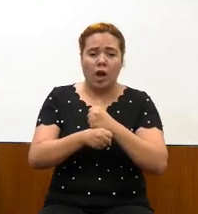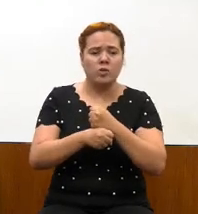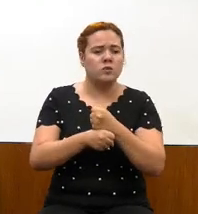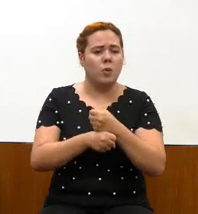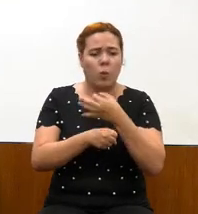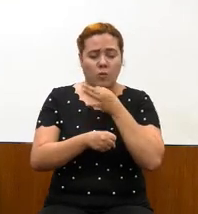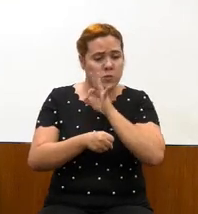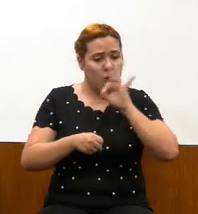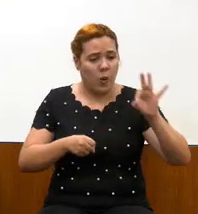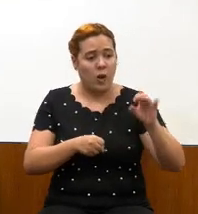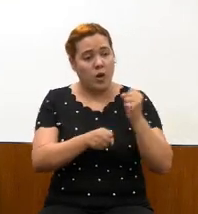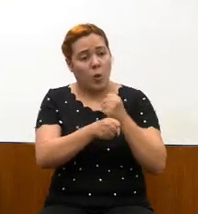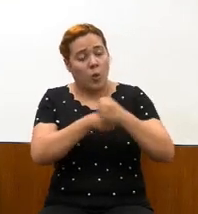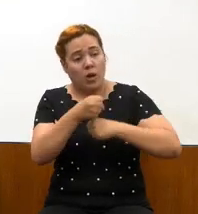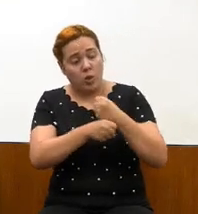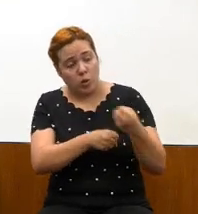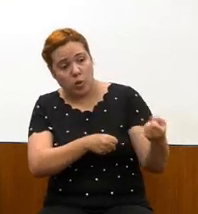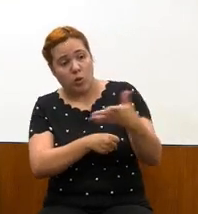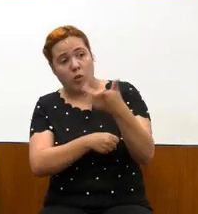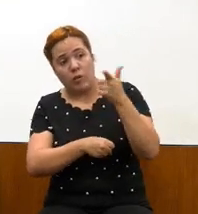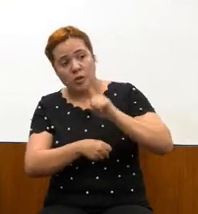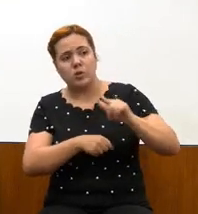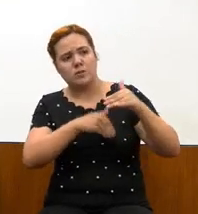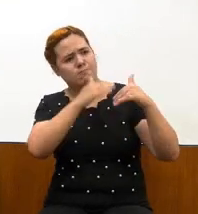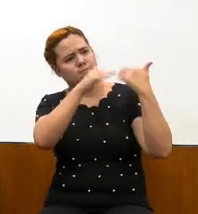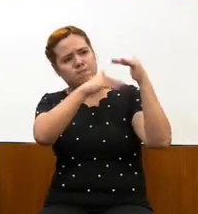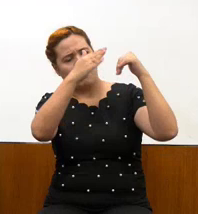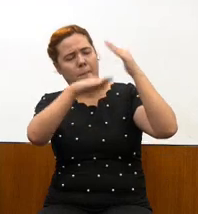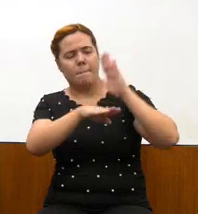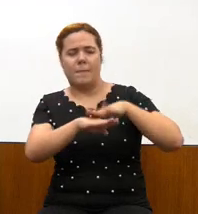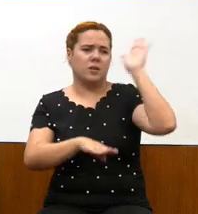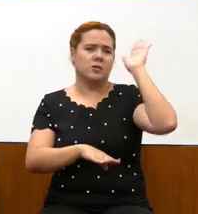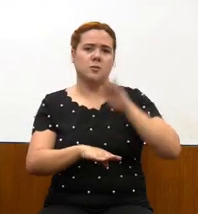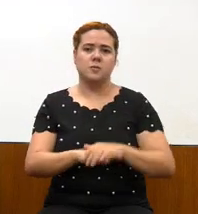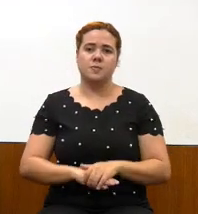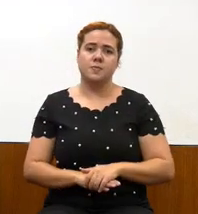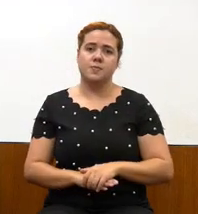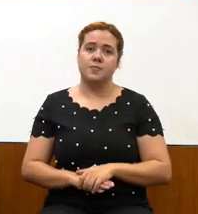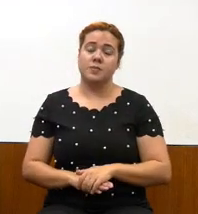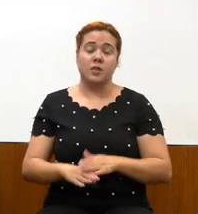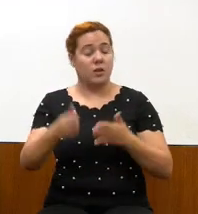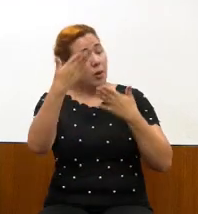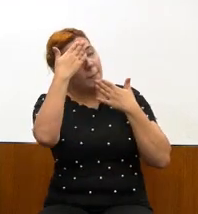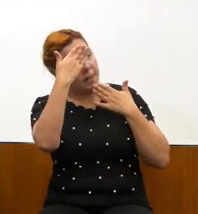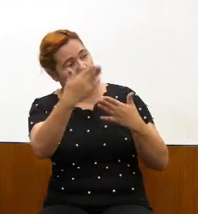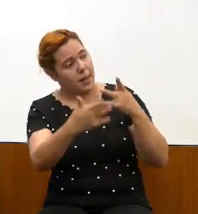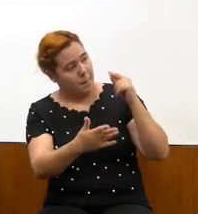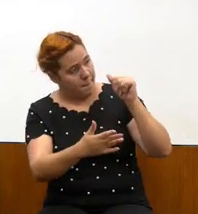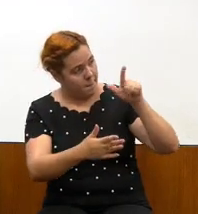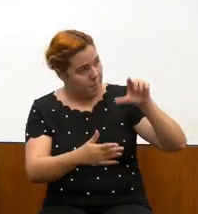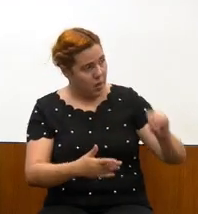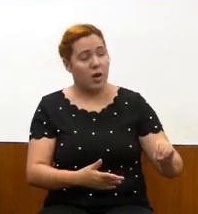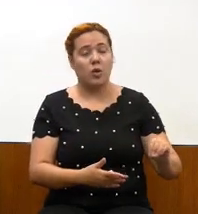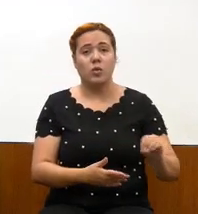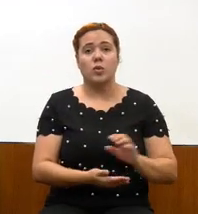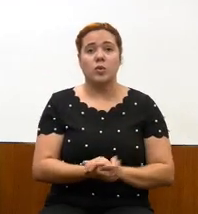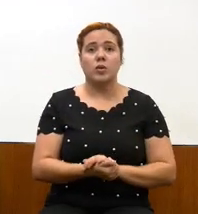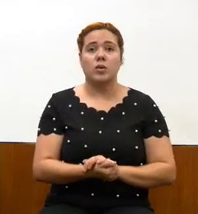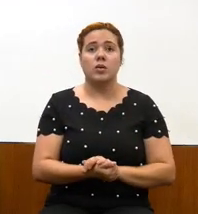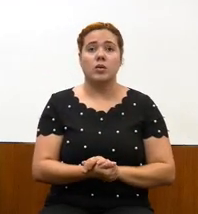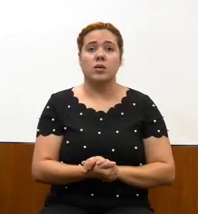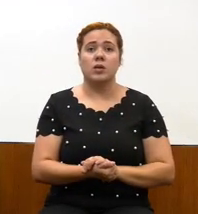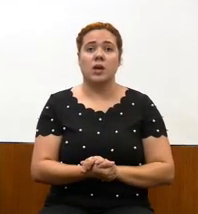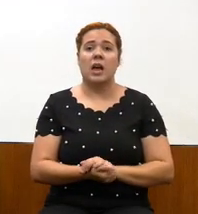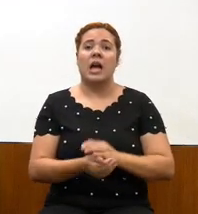presidente. Muito obrigado pelas palavras, doutor Paulo. Eu quero trocar a palavra exclusão